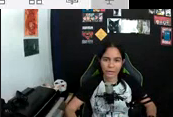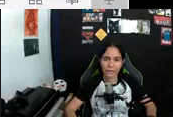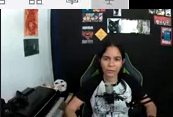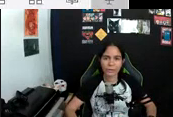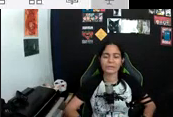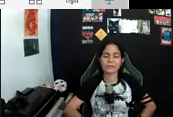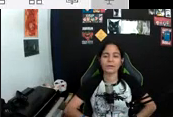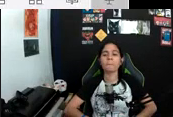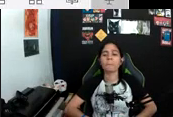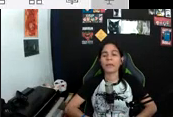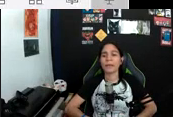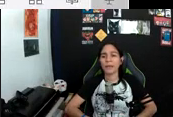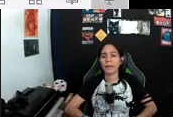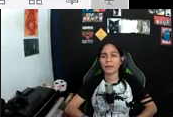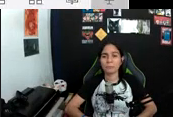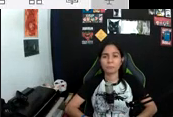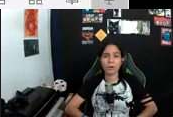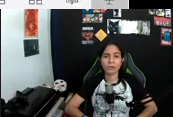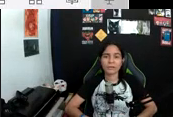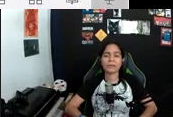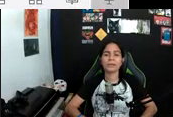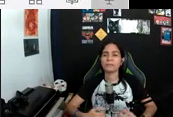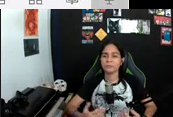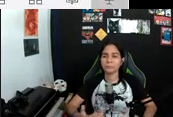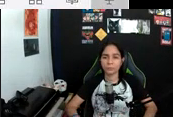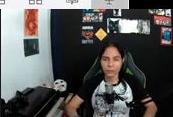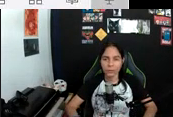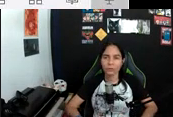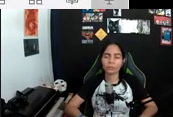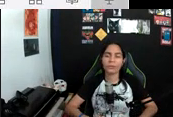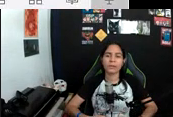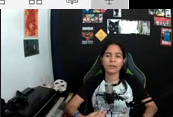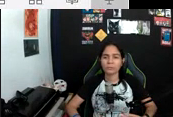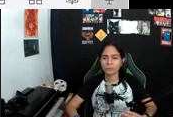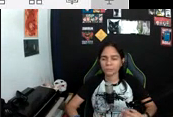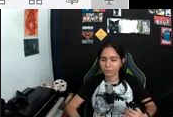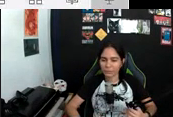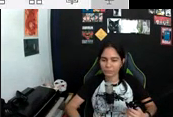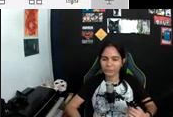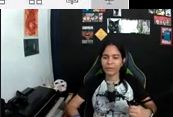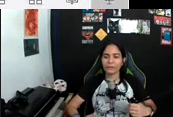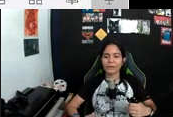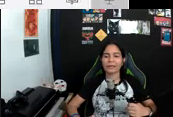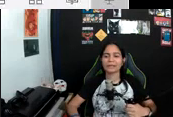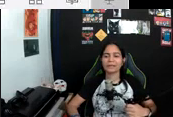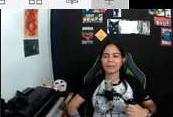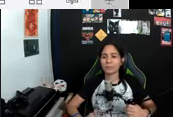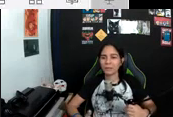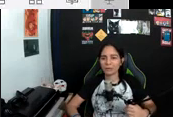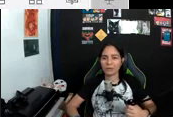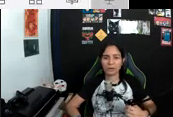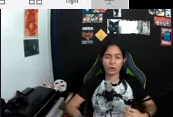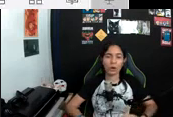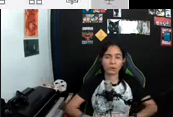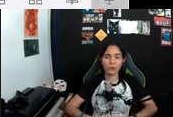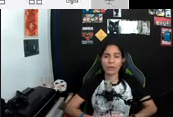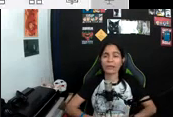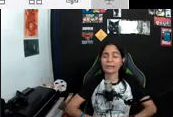sobre qualquer coisa. Então, ele pode sim buscar outra opinião, sabe, verificar se vai ter o